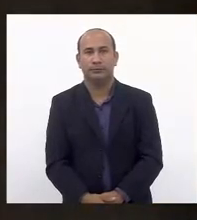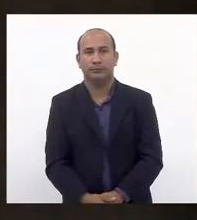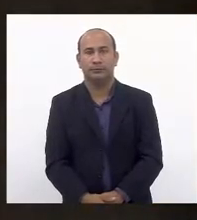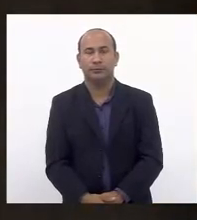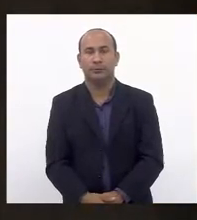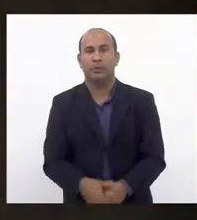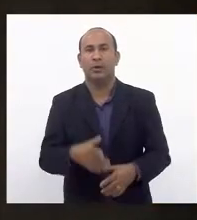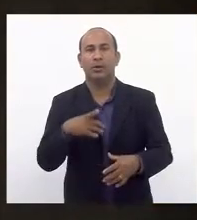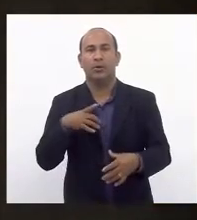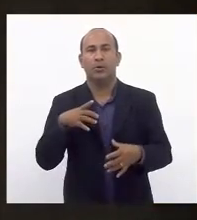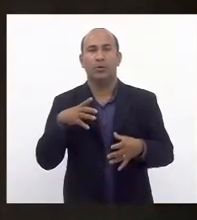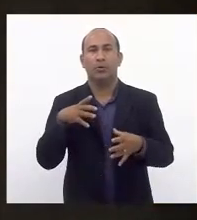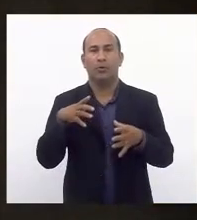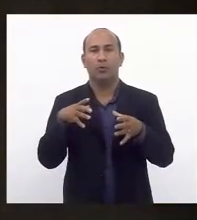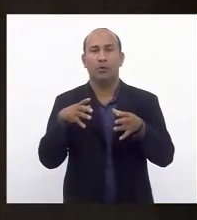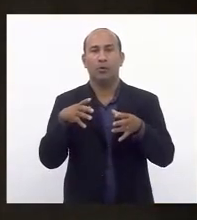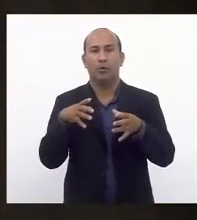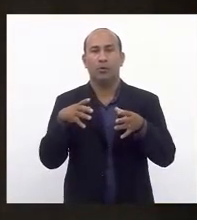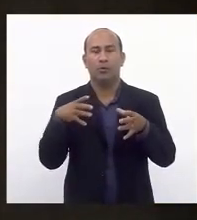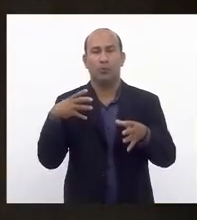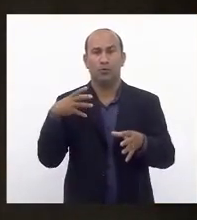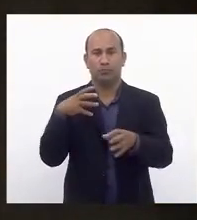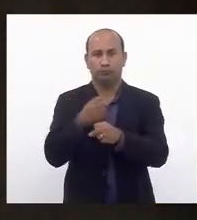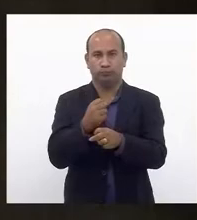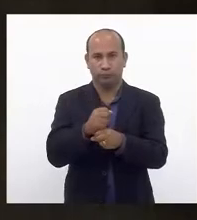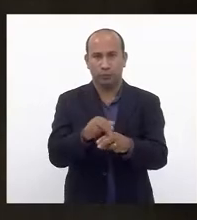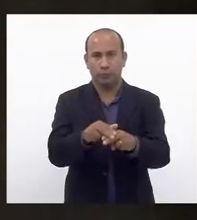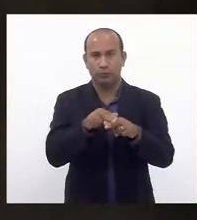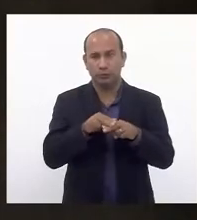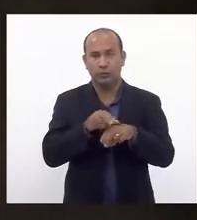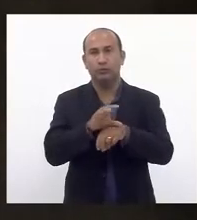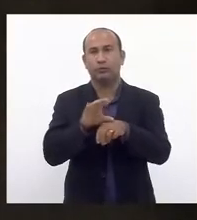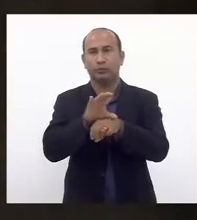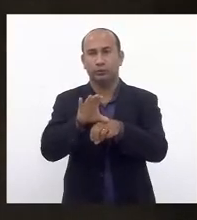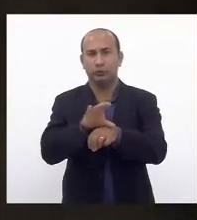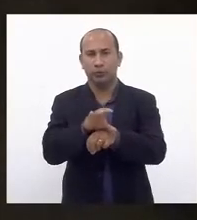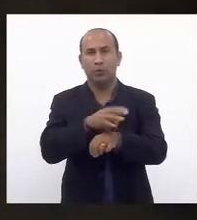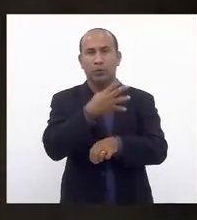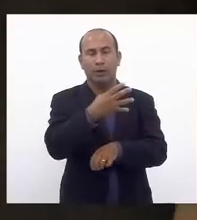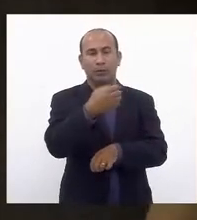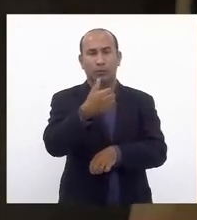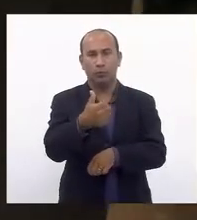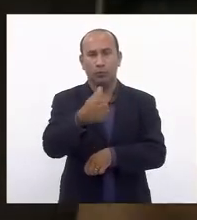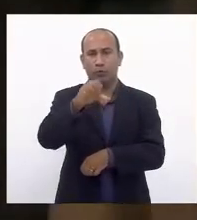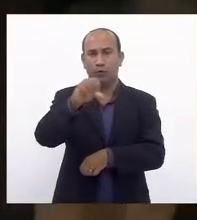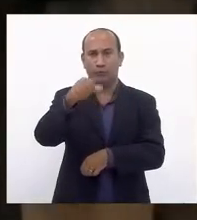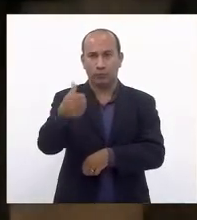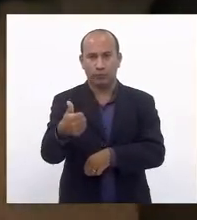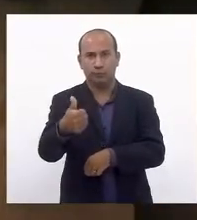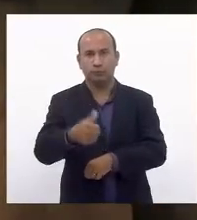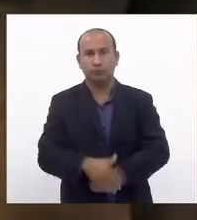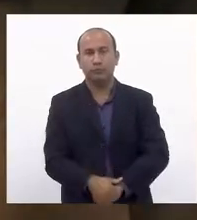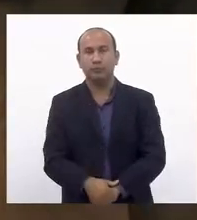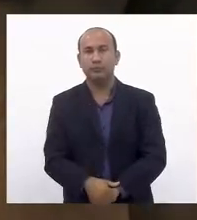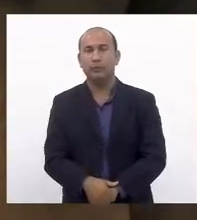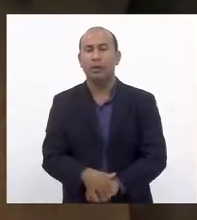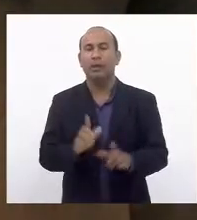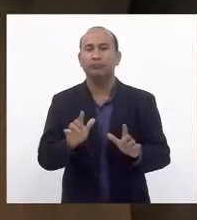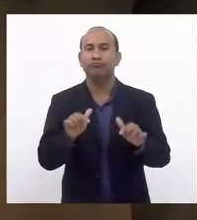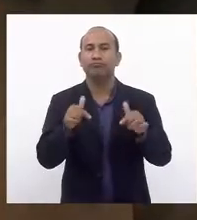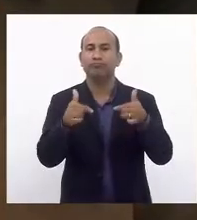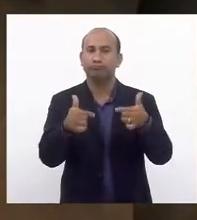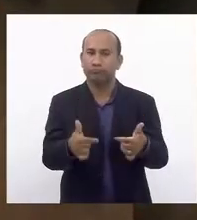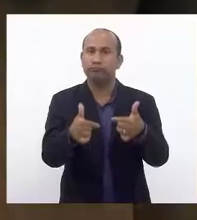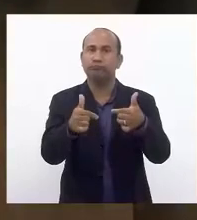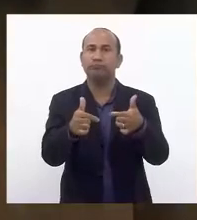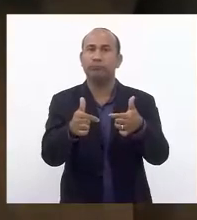Supremo Tribunal Federal, na ação direta de inconstitucionalidade 4191, movida